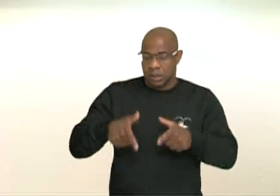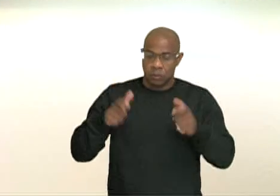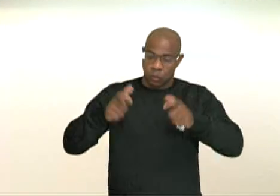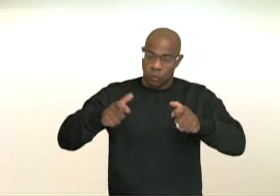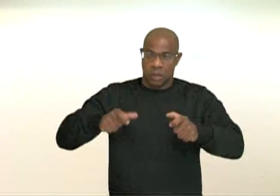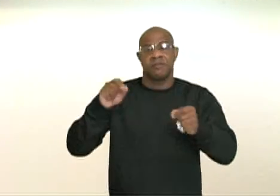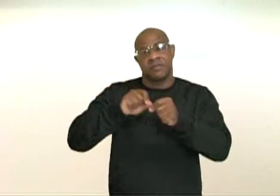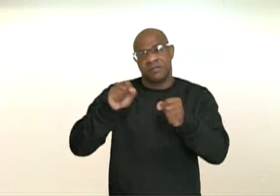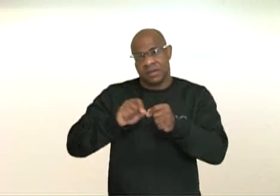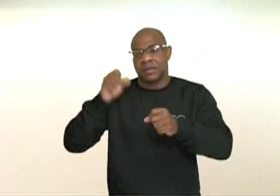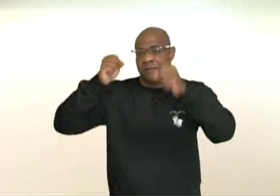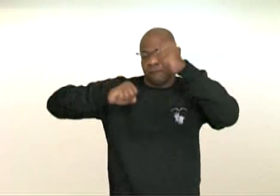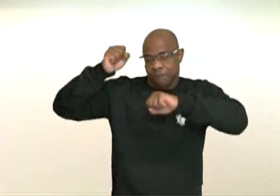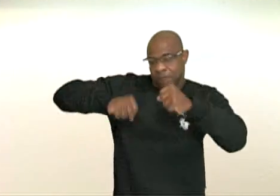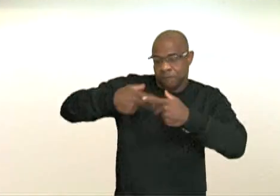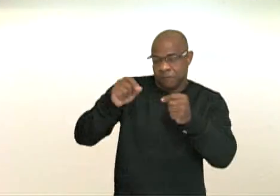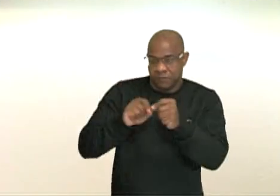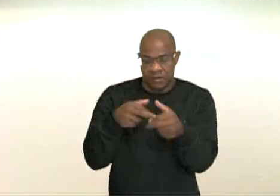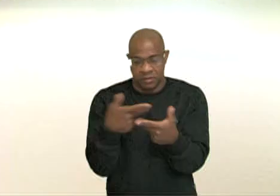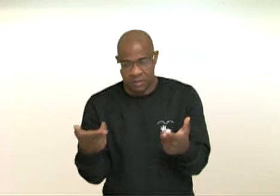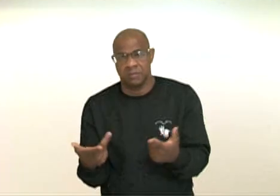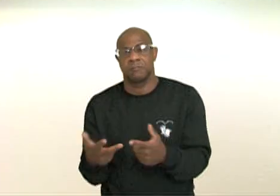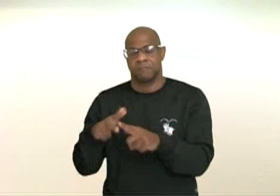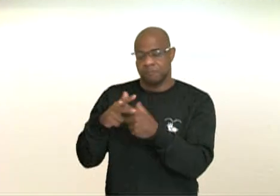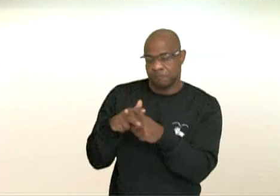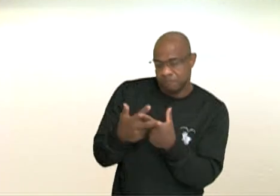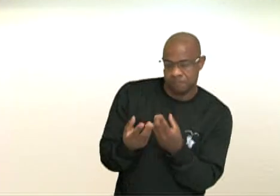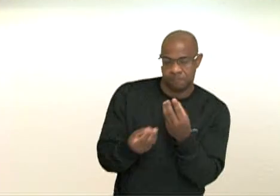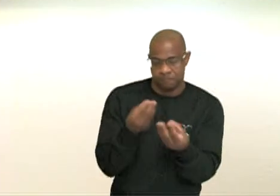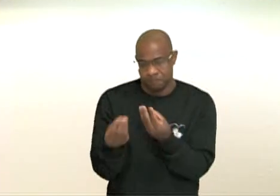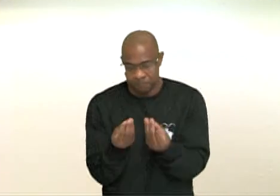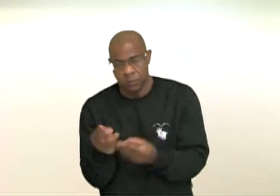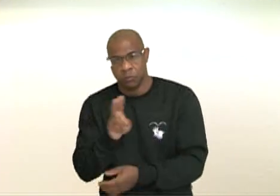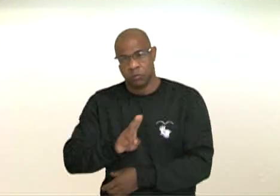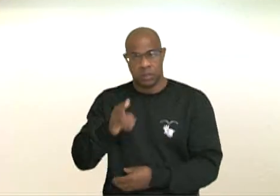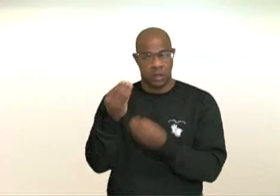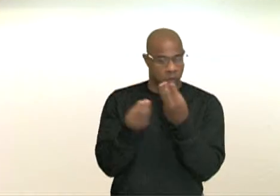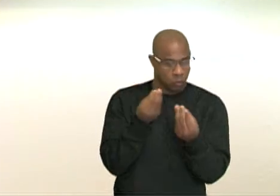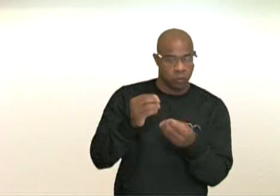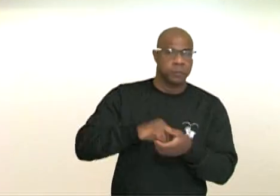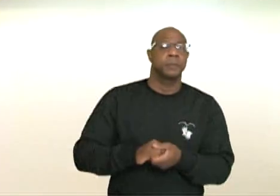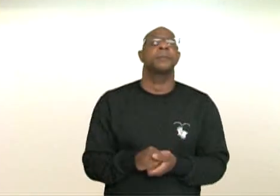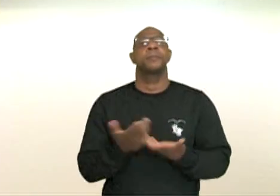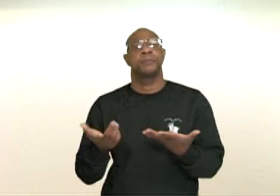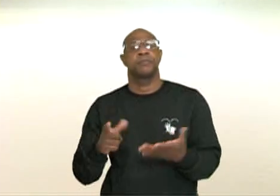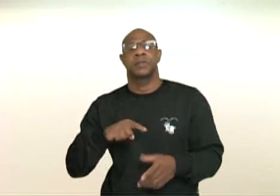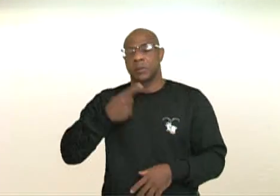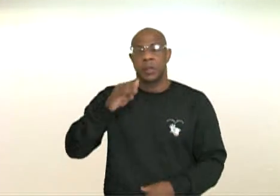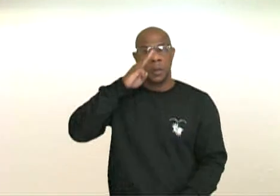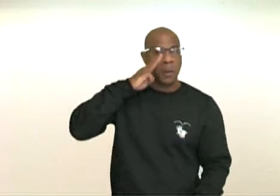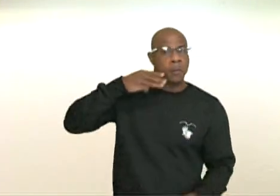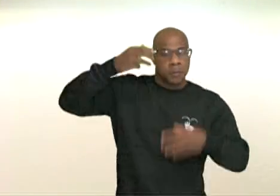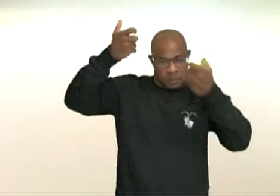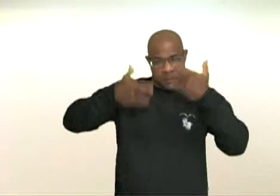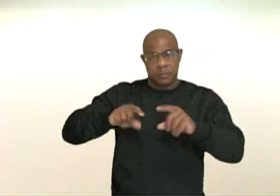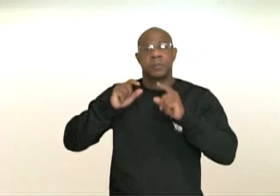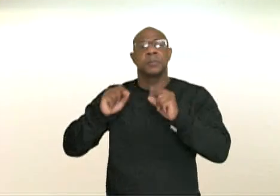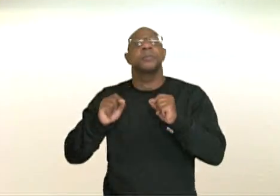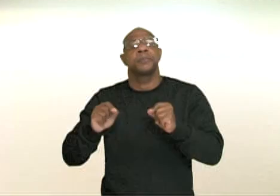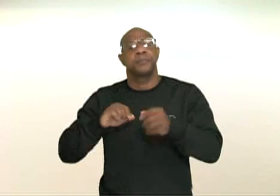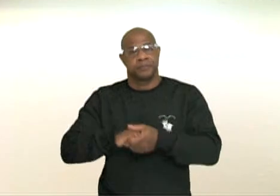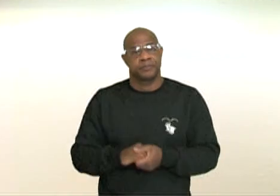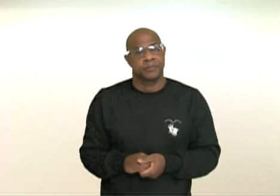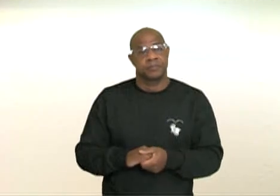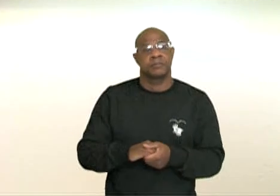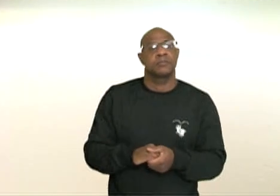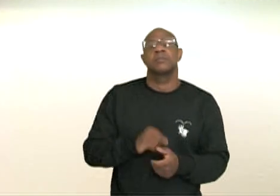gente vai fabricar, as ferramentas que a gente vai utilizar para isso. Depois, o Karl Marx vai contar pra gente sobre